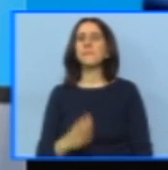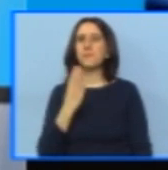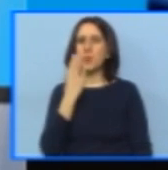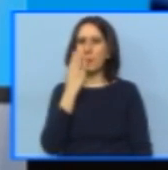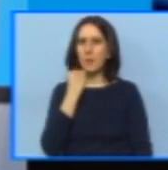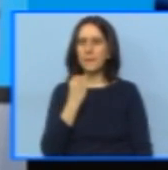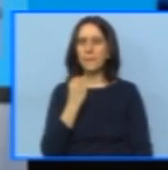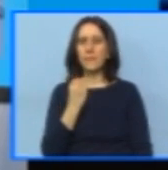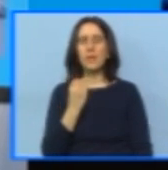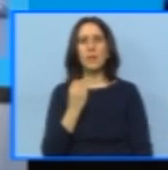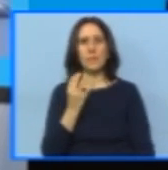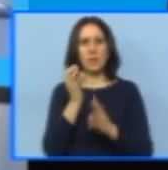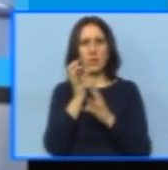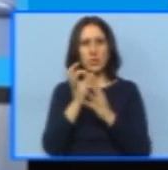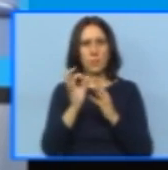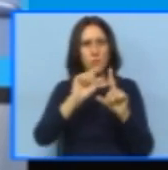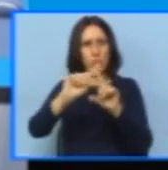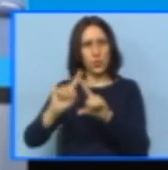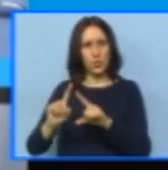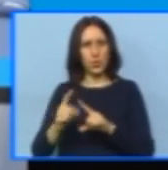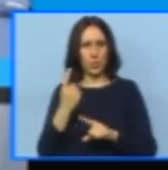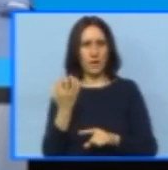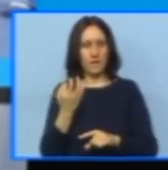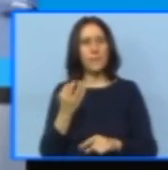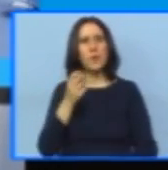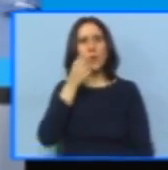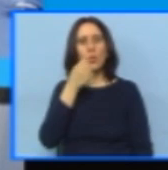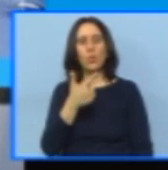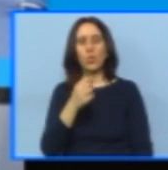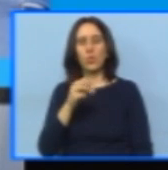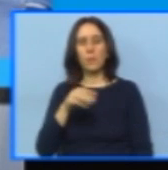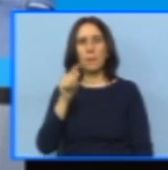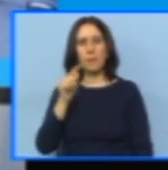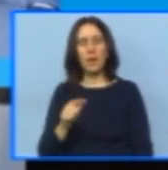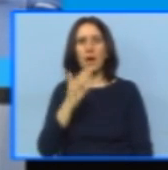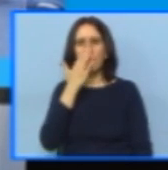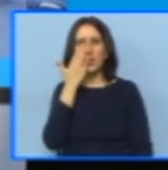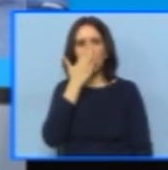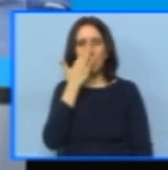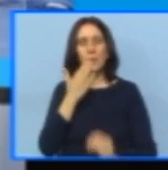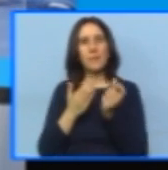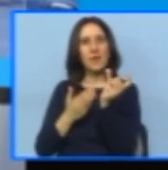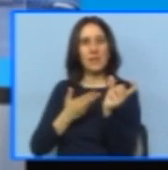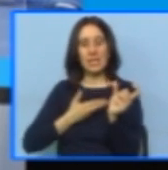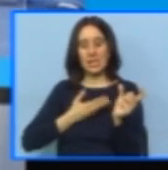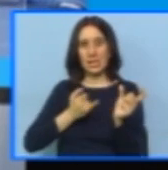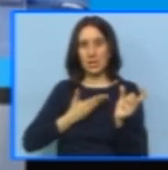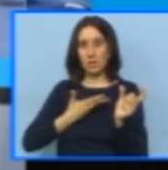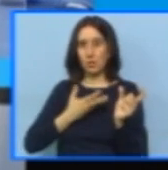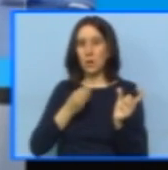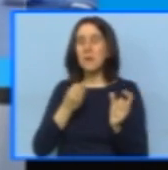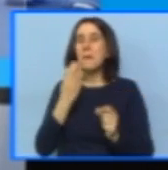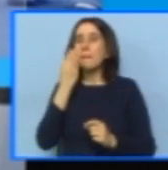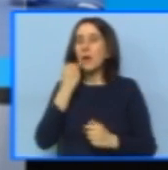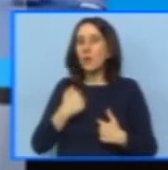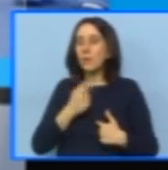deles, de facto, é esse. Tomé é também conhecido como o gêmeo. Dídimo, penso que é a palavra de gêmeo.